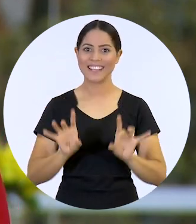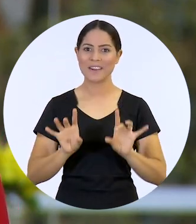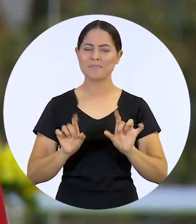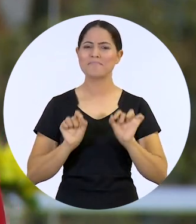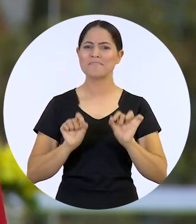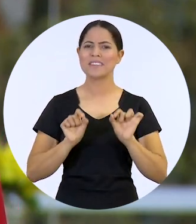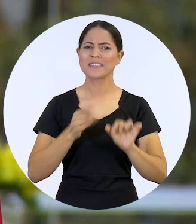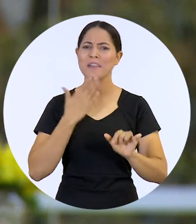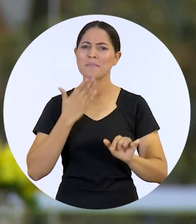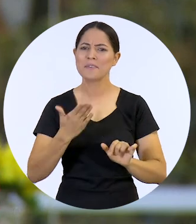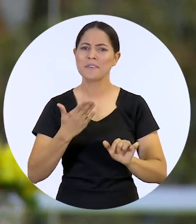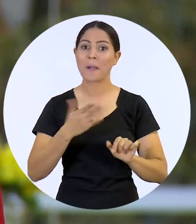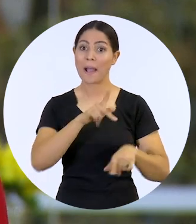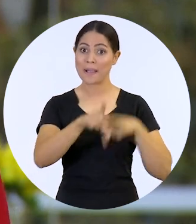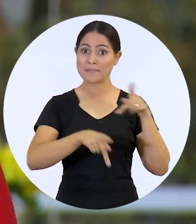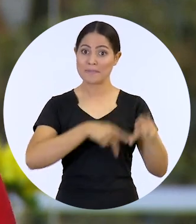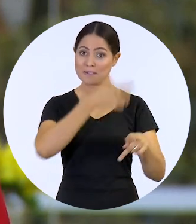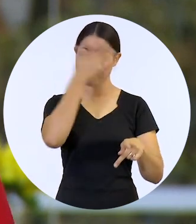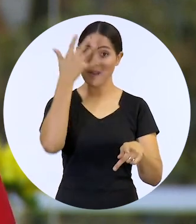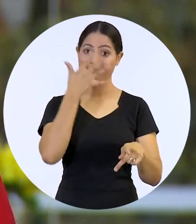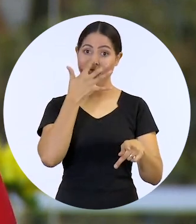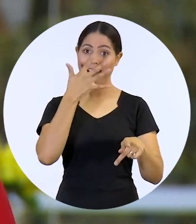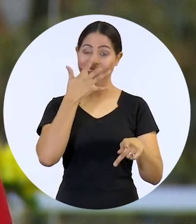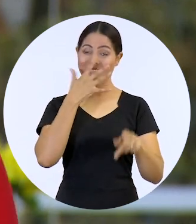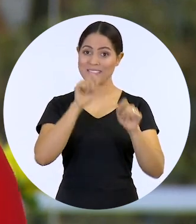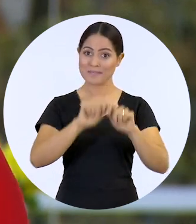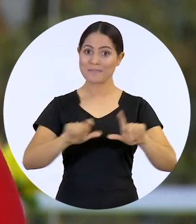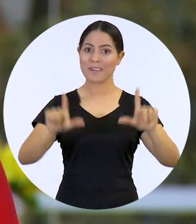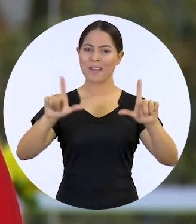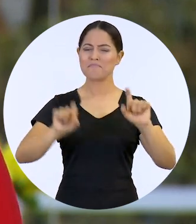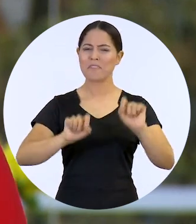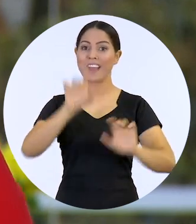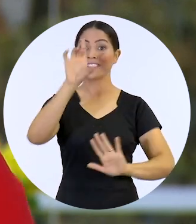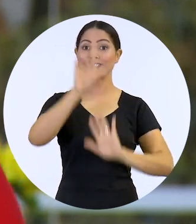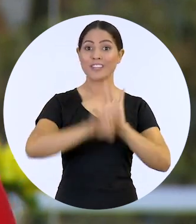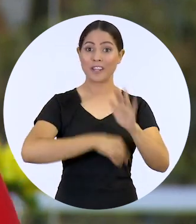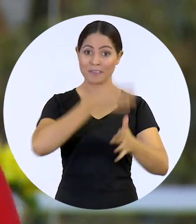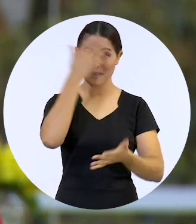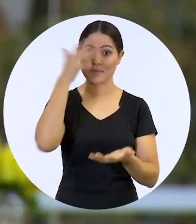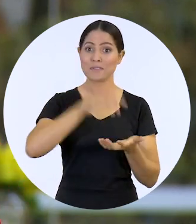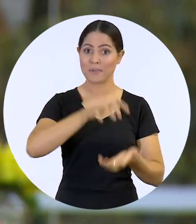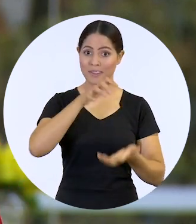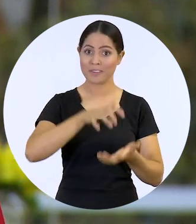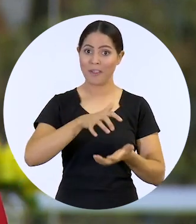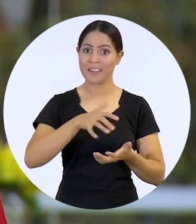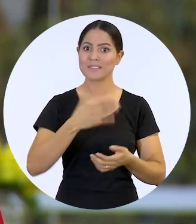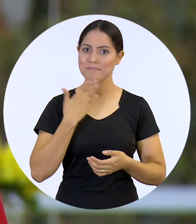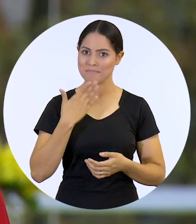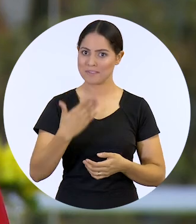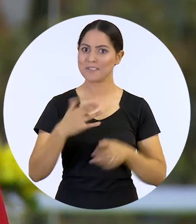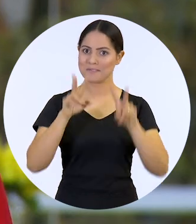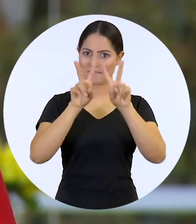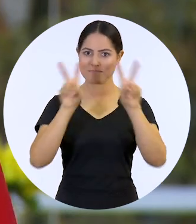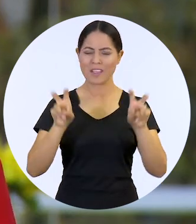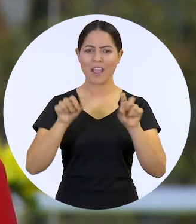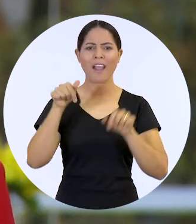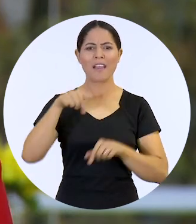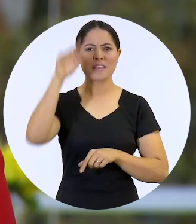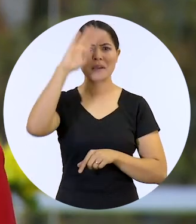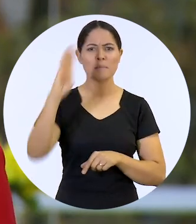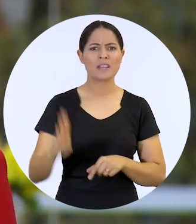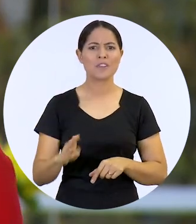especial que foi sugerido por nossos telespectadores: o direito dos idosos. No Brasil, a população idosa